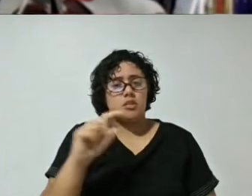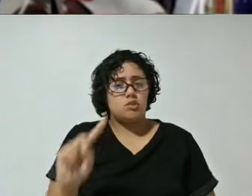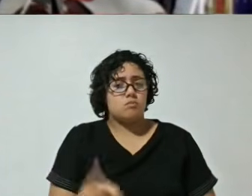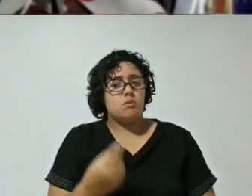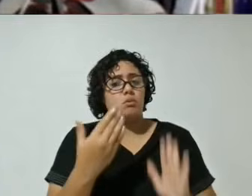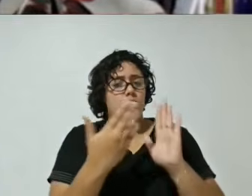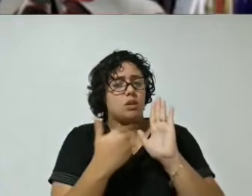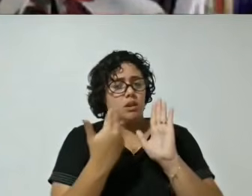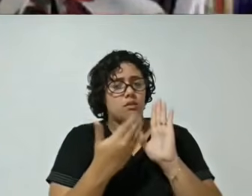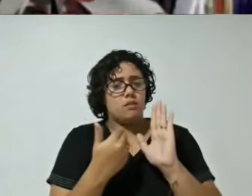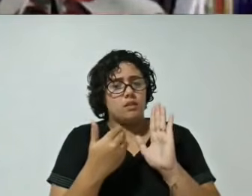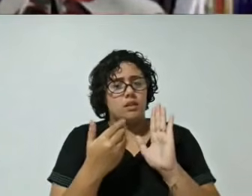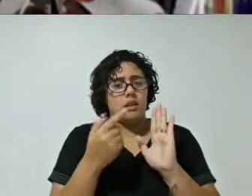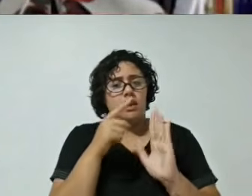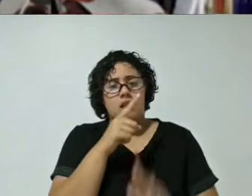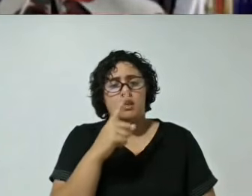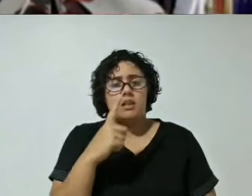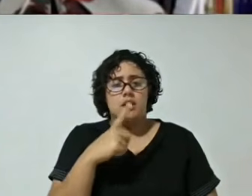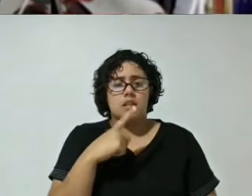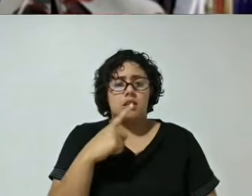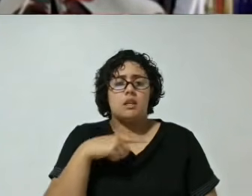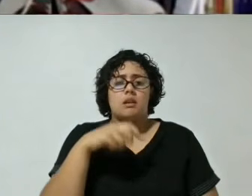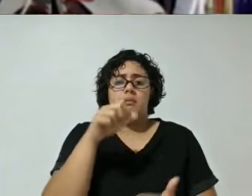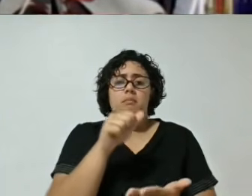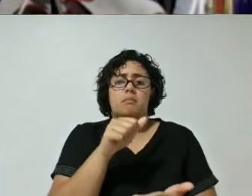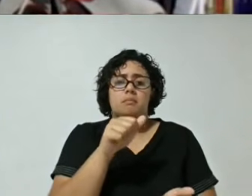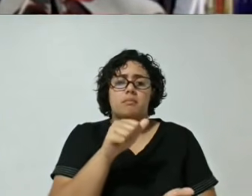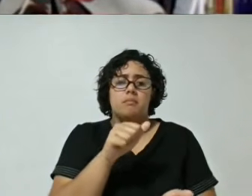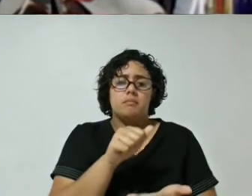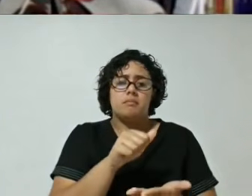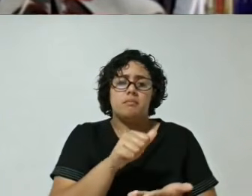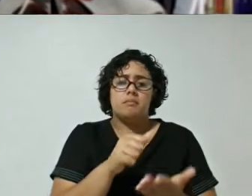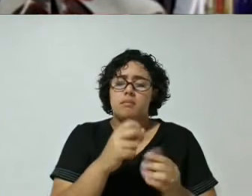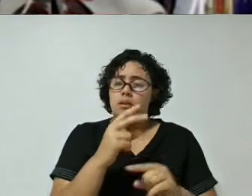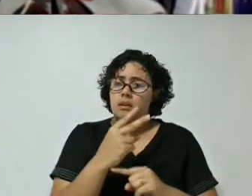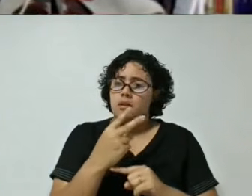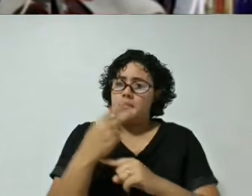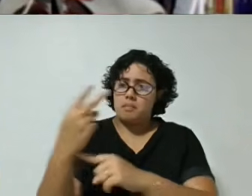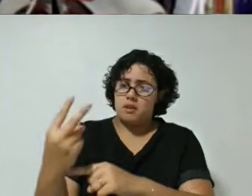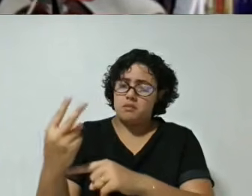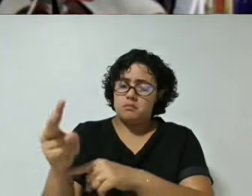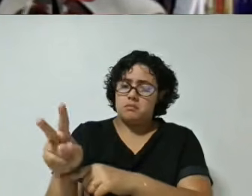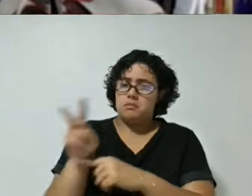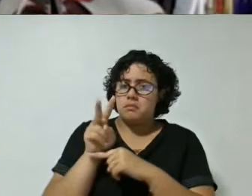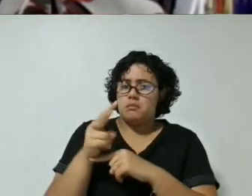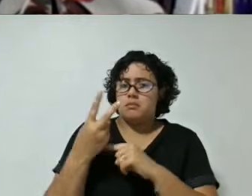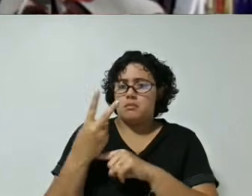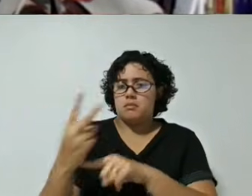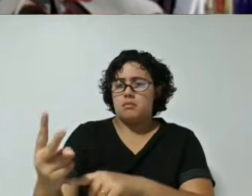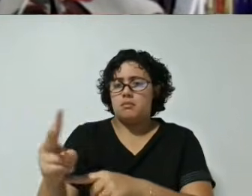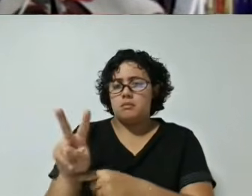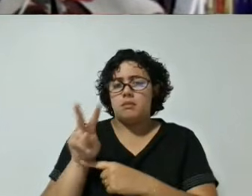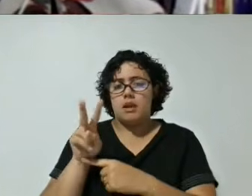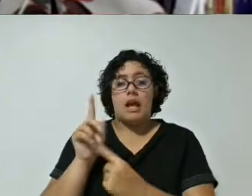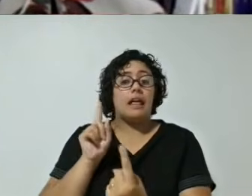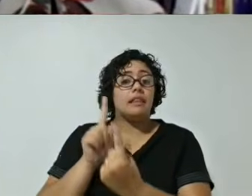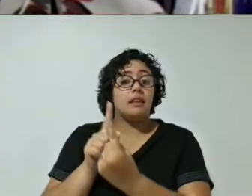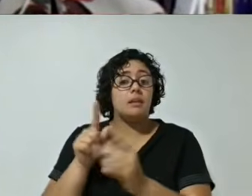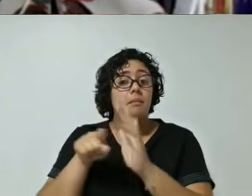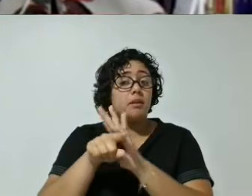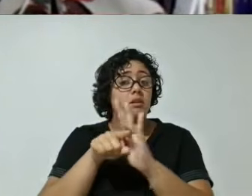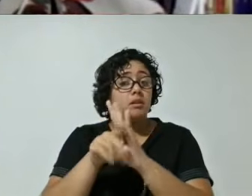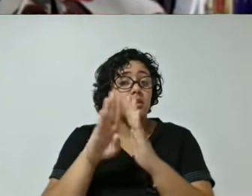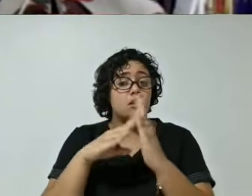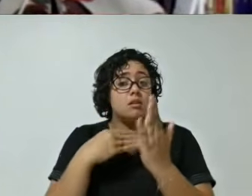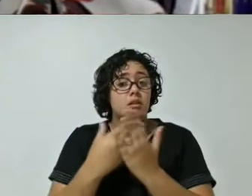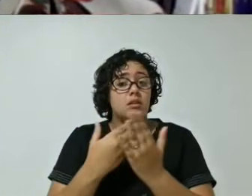E ali a gente realizava o empréstimo de livros, atendia pesquisas escolares, né? Sim. E atividades como Hora do